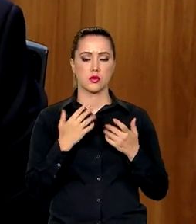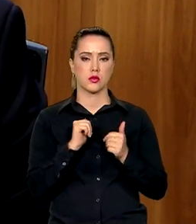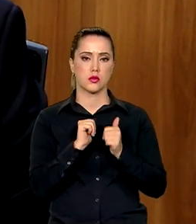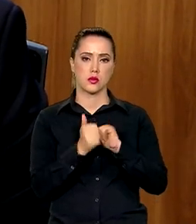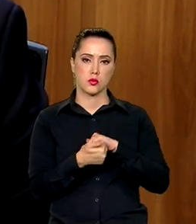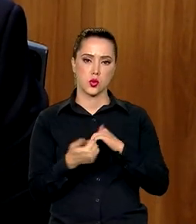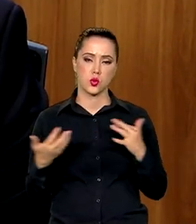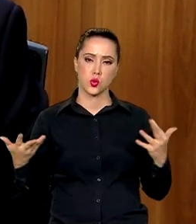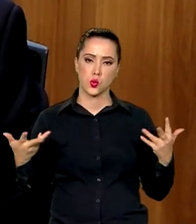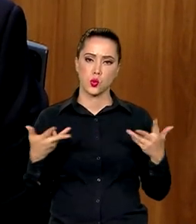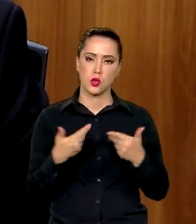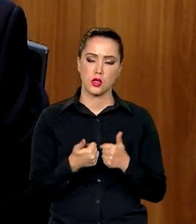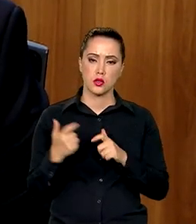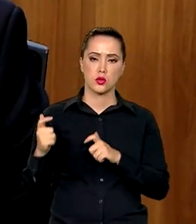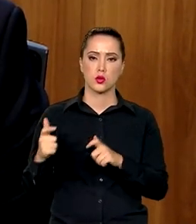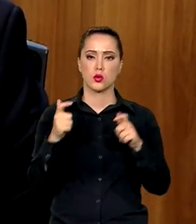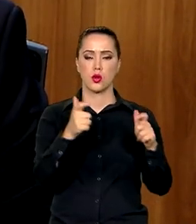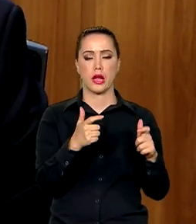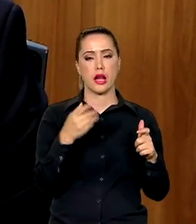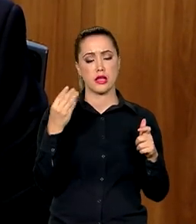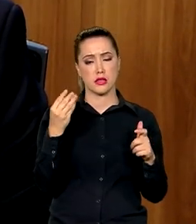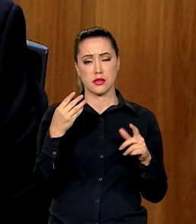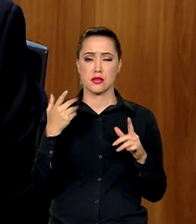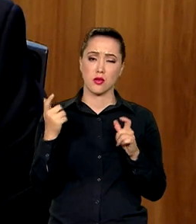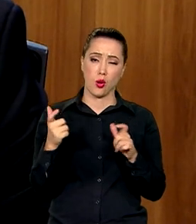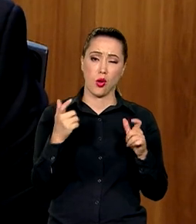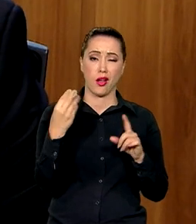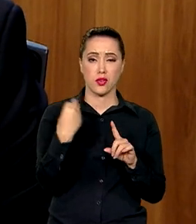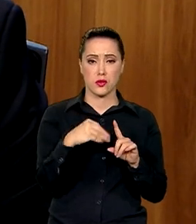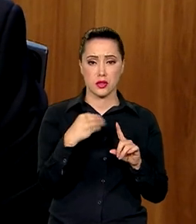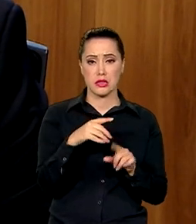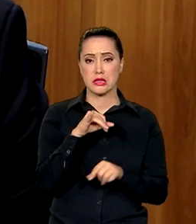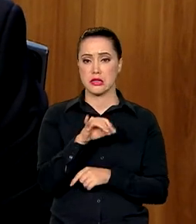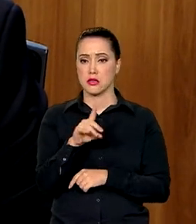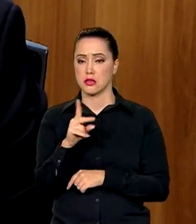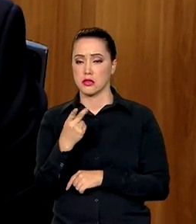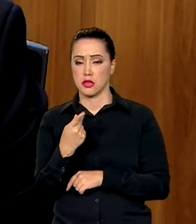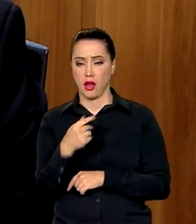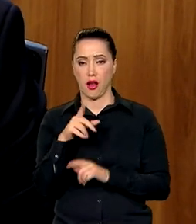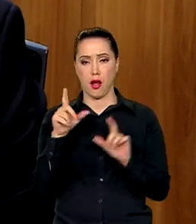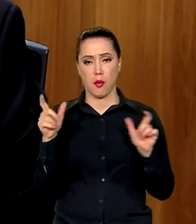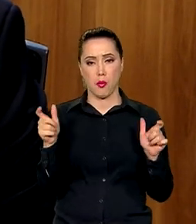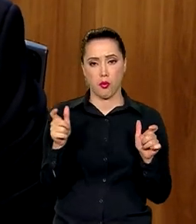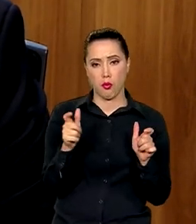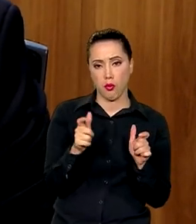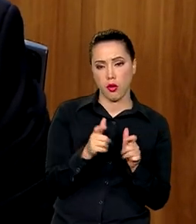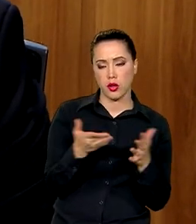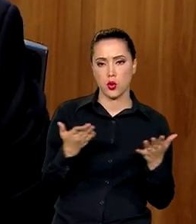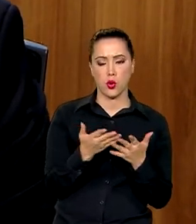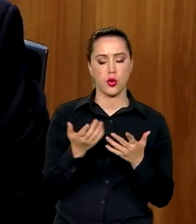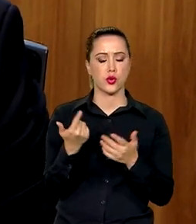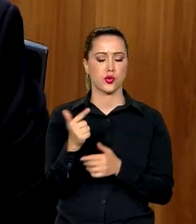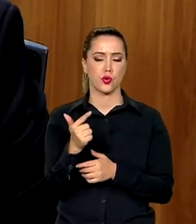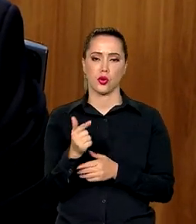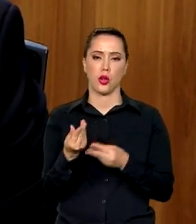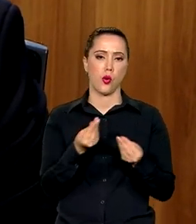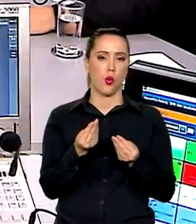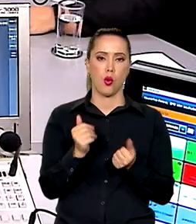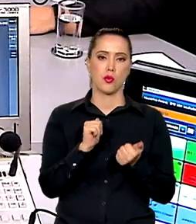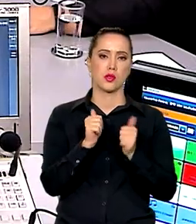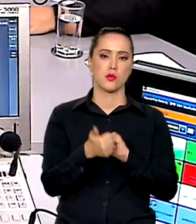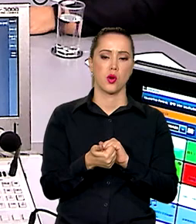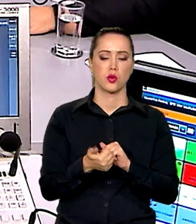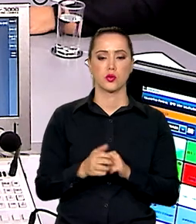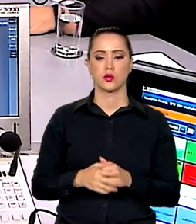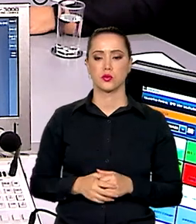esporte de qualidade nas zonas de alta vulnerabilidade zonas de DH baixo e que não tem estrutura alguma hoje para aqueles que queiram exercer Esporte